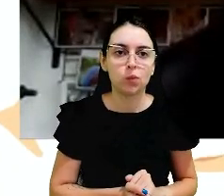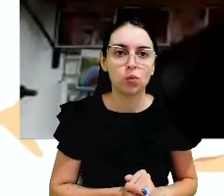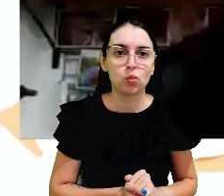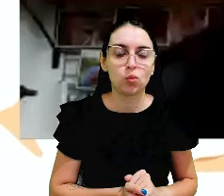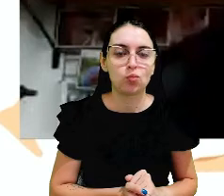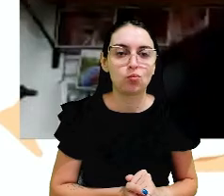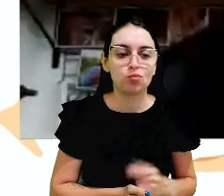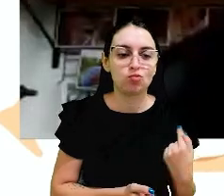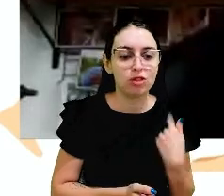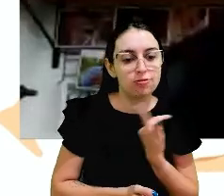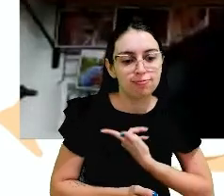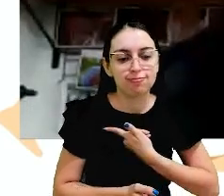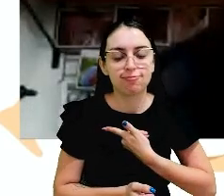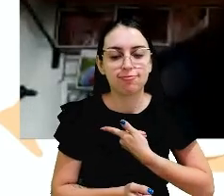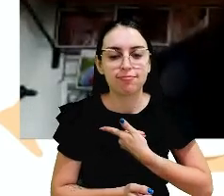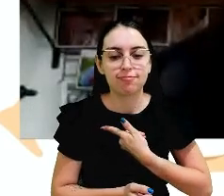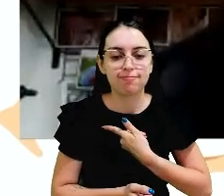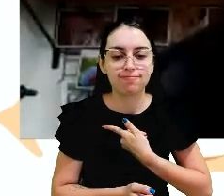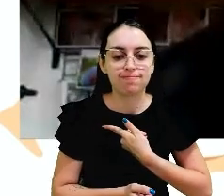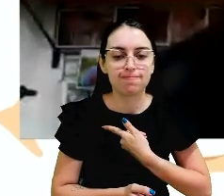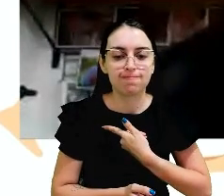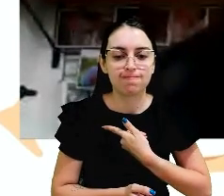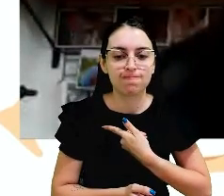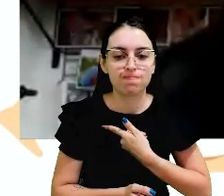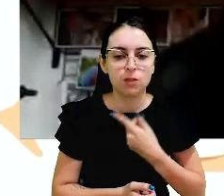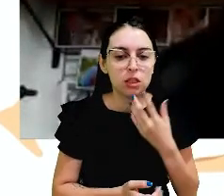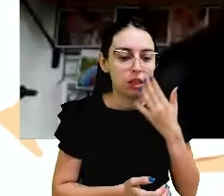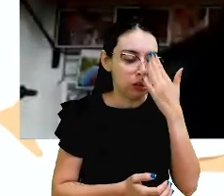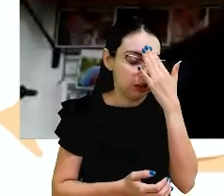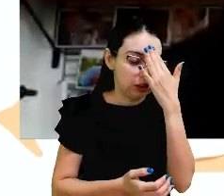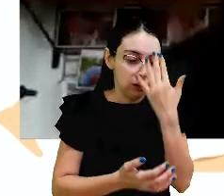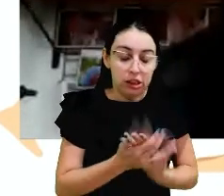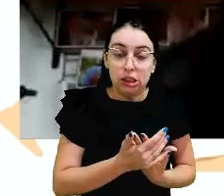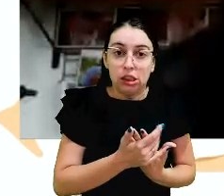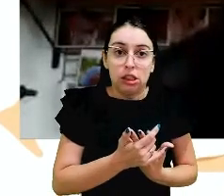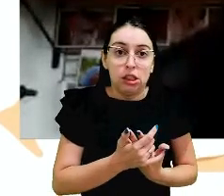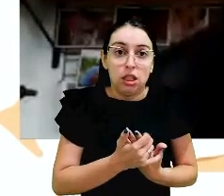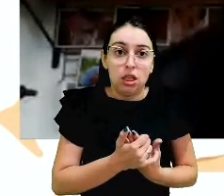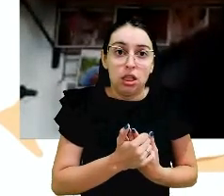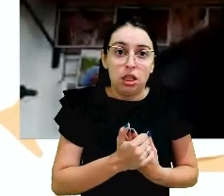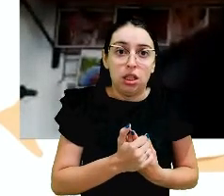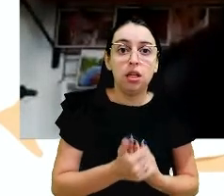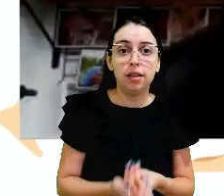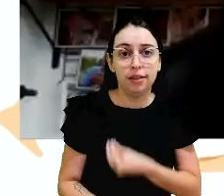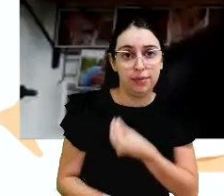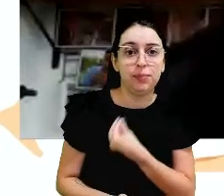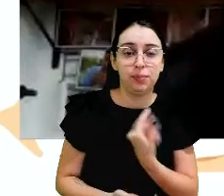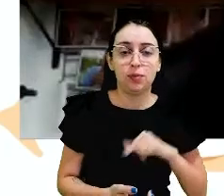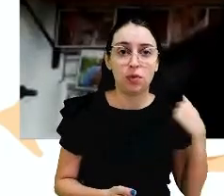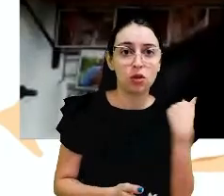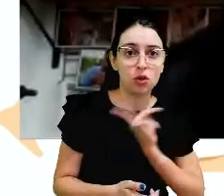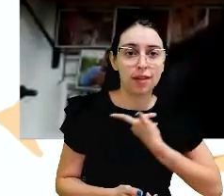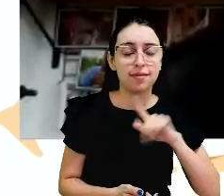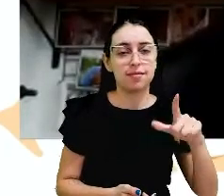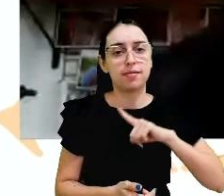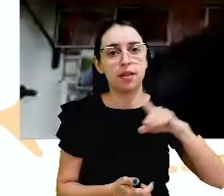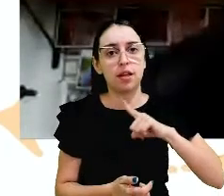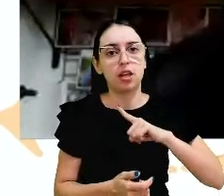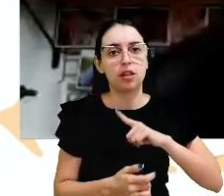Para a gente ver esse choque de realidade, né? Nós temos muito